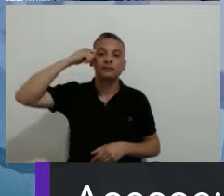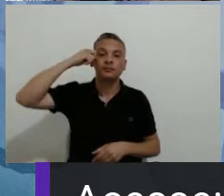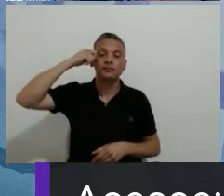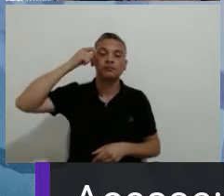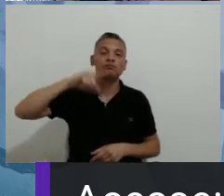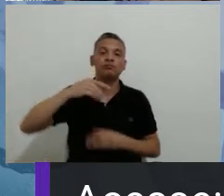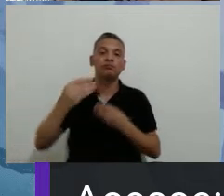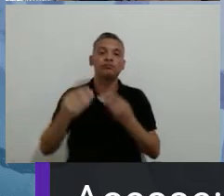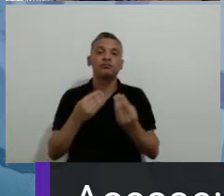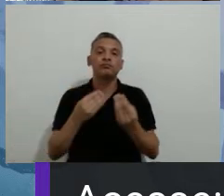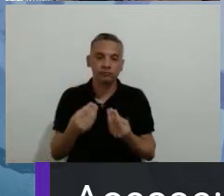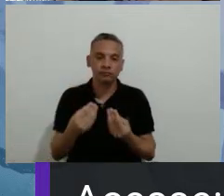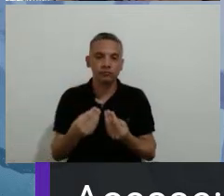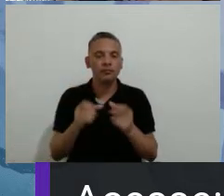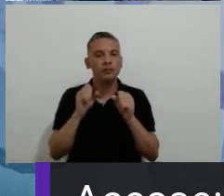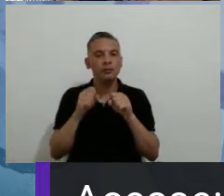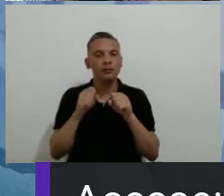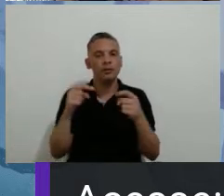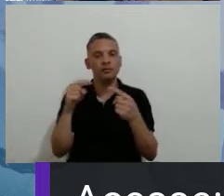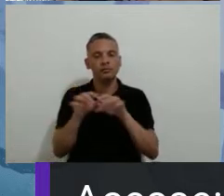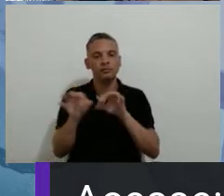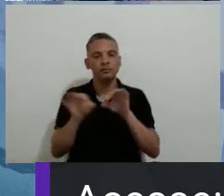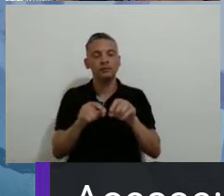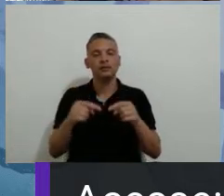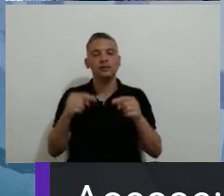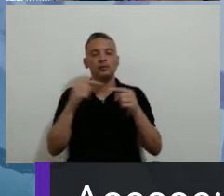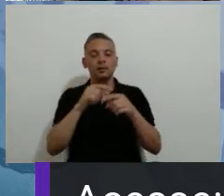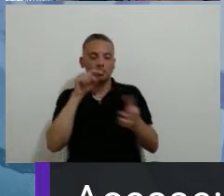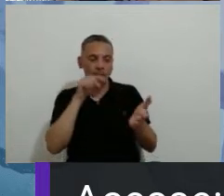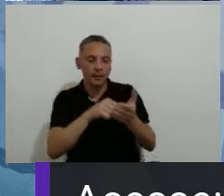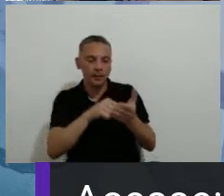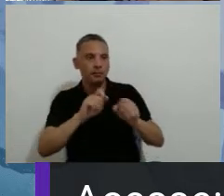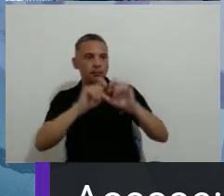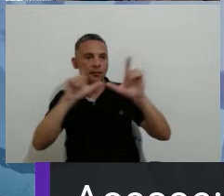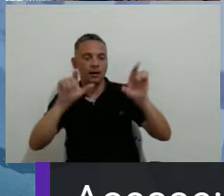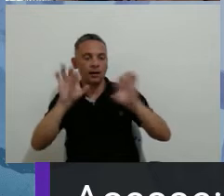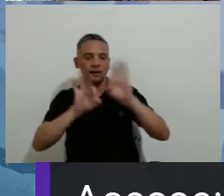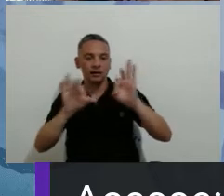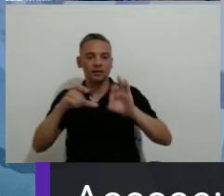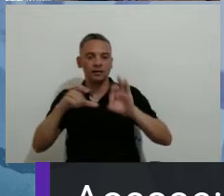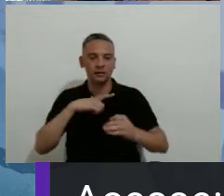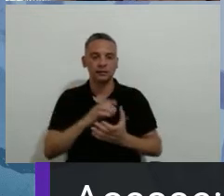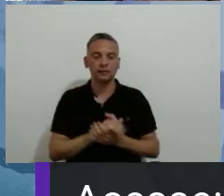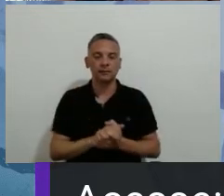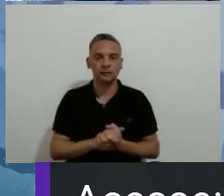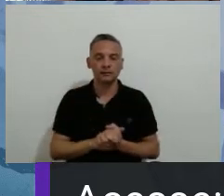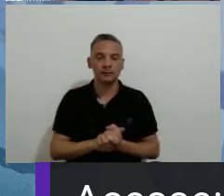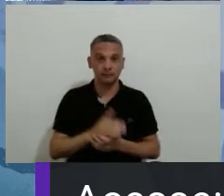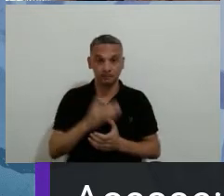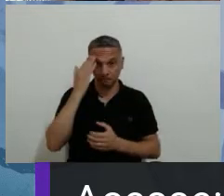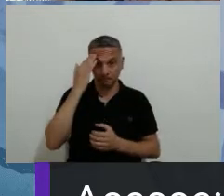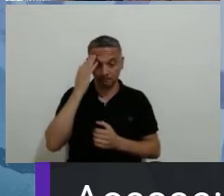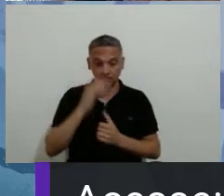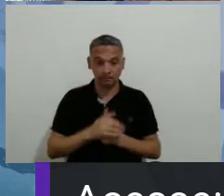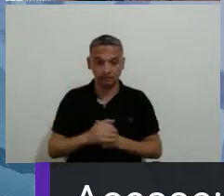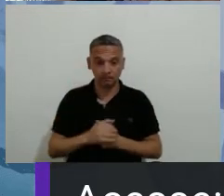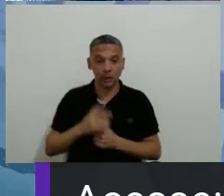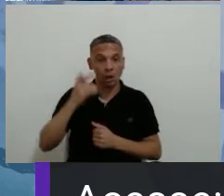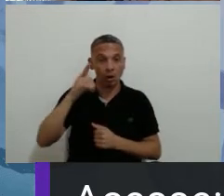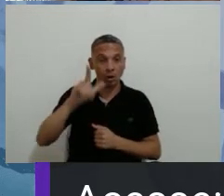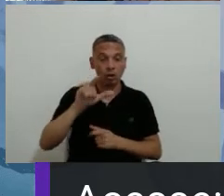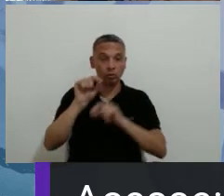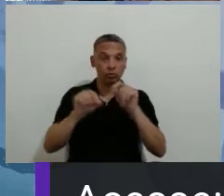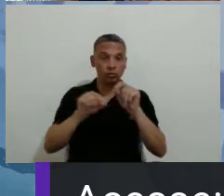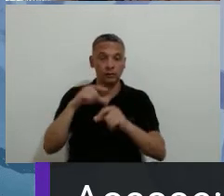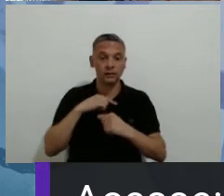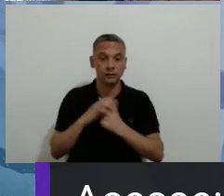brancas, inclusive habilitando e desabilitando essas funcionalidades aqui, tá bom? Outra funcionalidade é